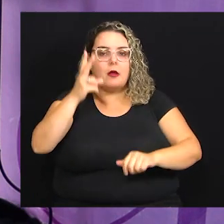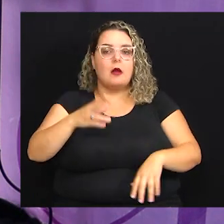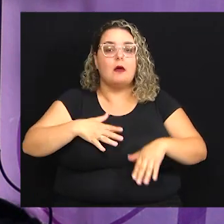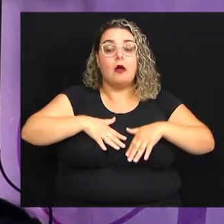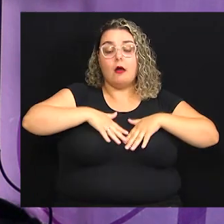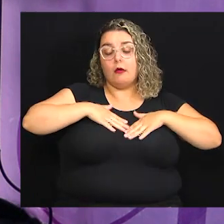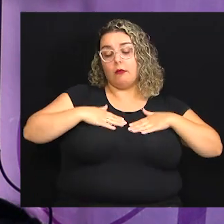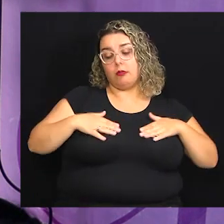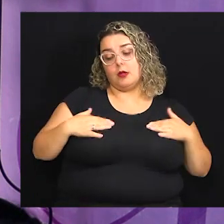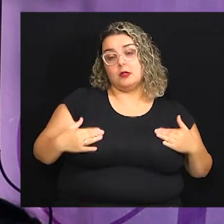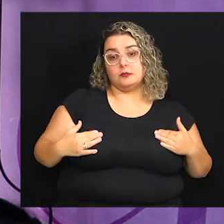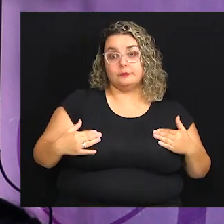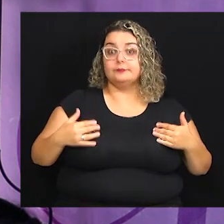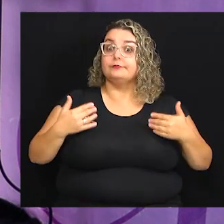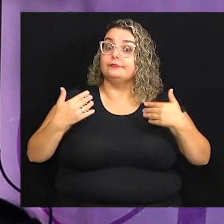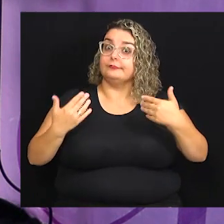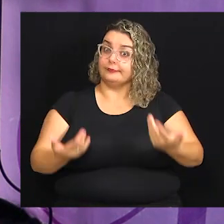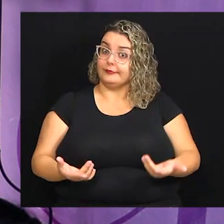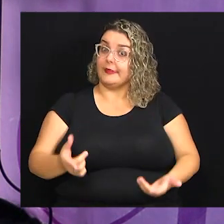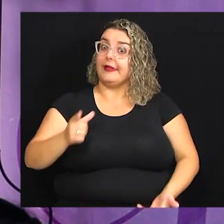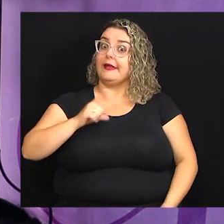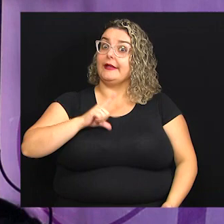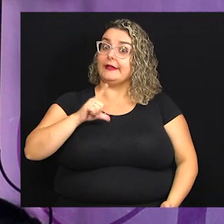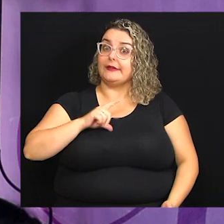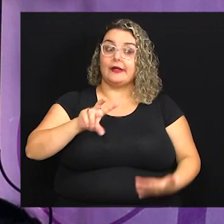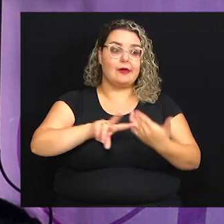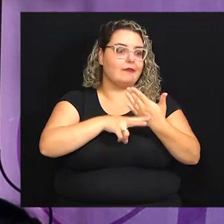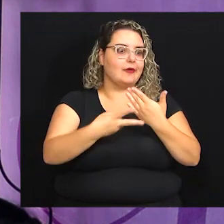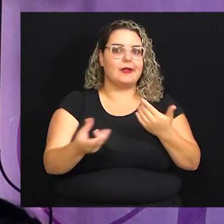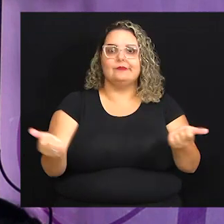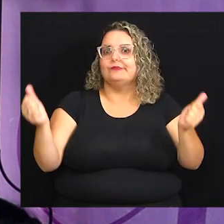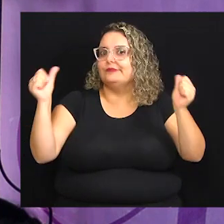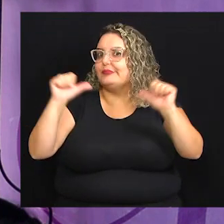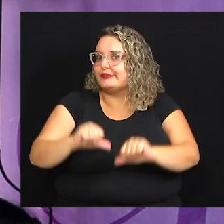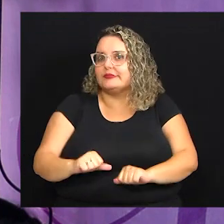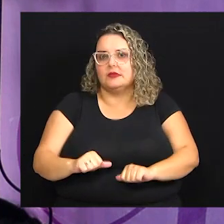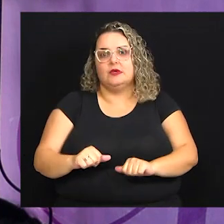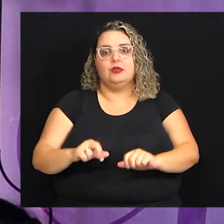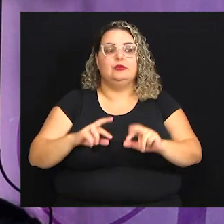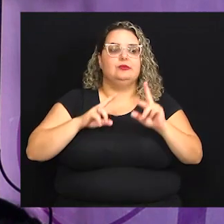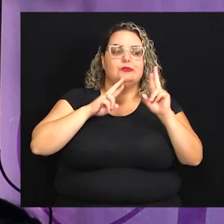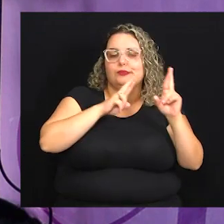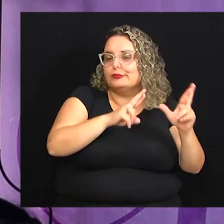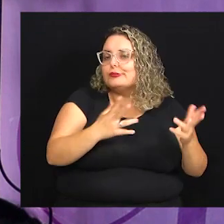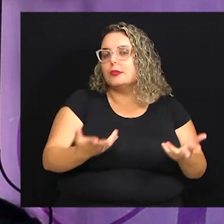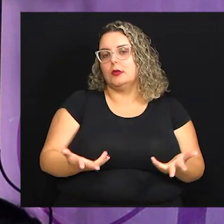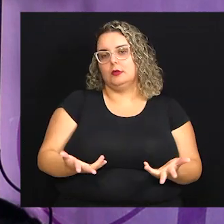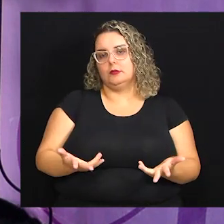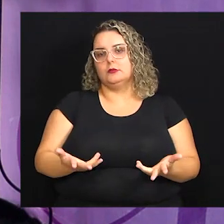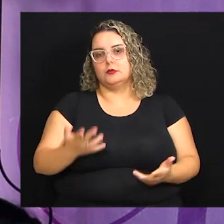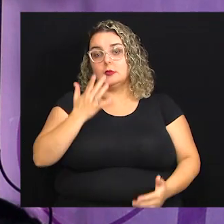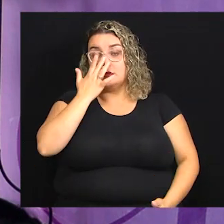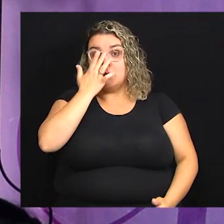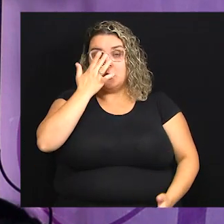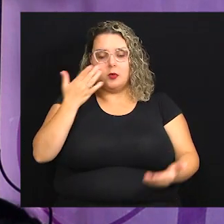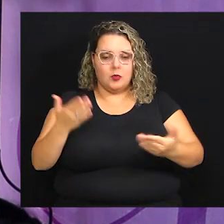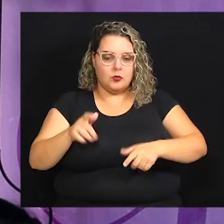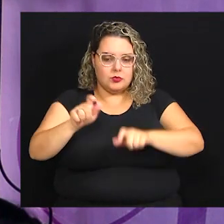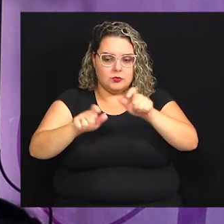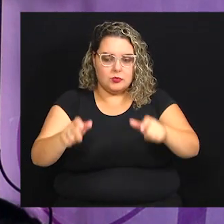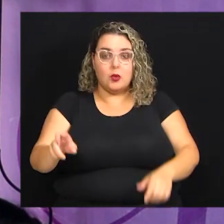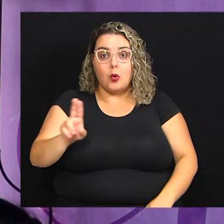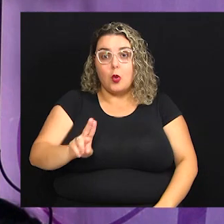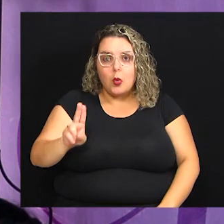alcoólica para relaxar. E aí ela tem um efeito rebote horroroso, ela piora muito o sono. Né? Hoje as